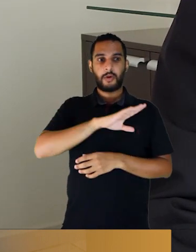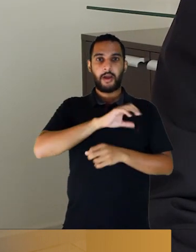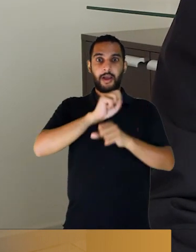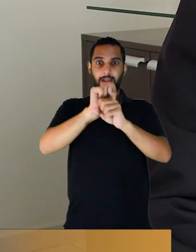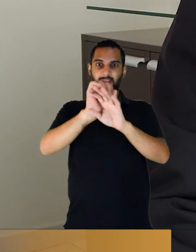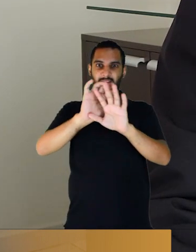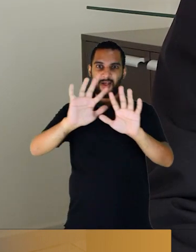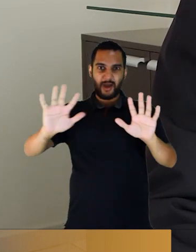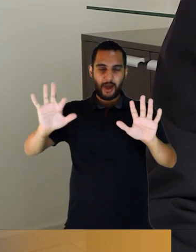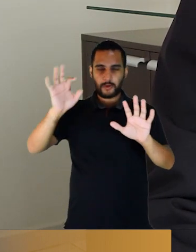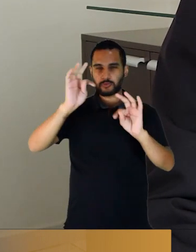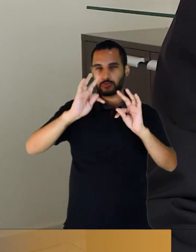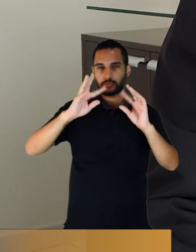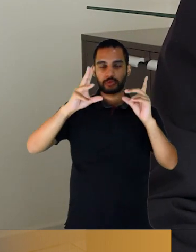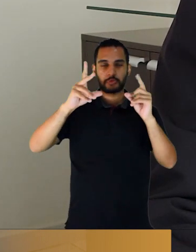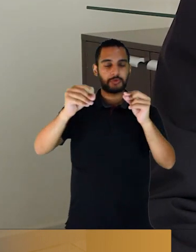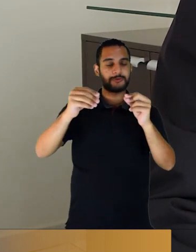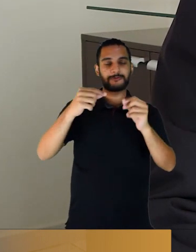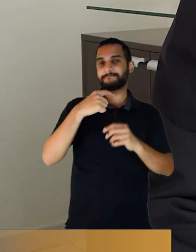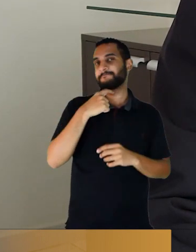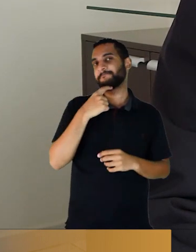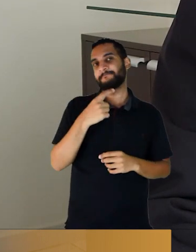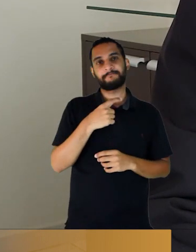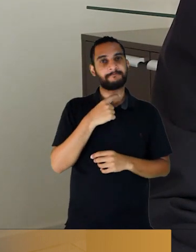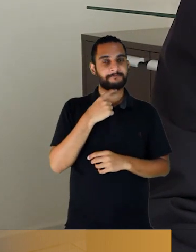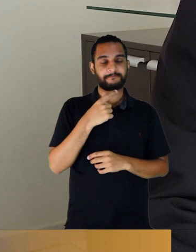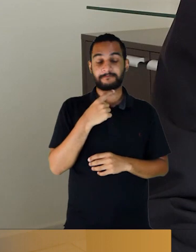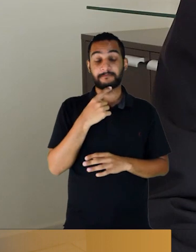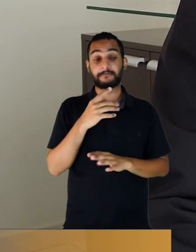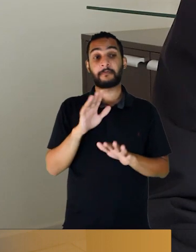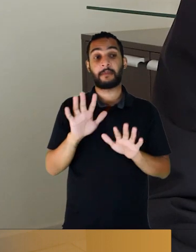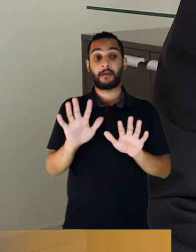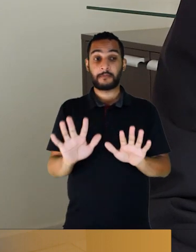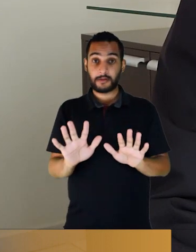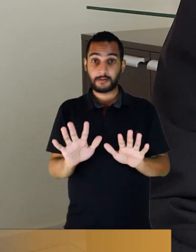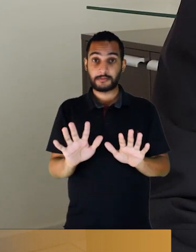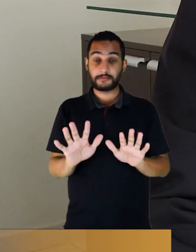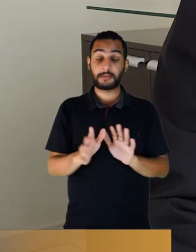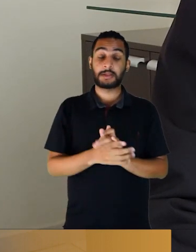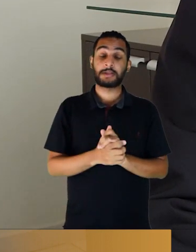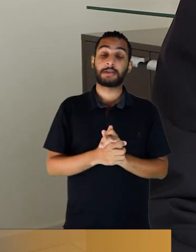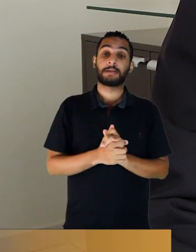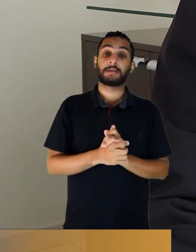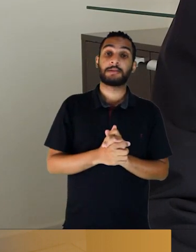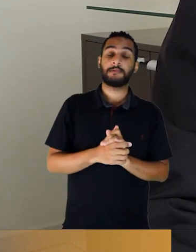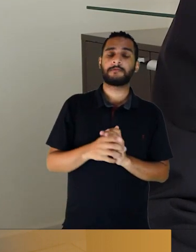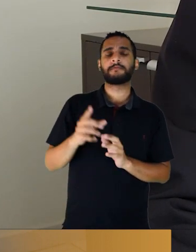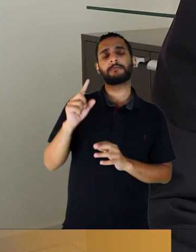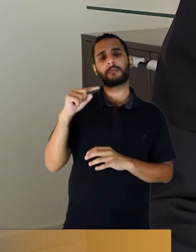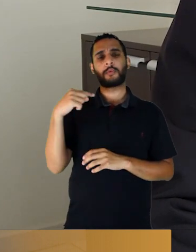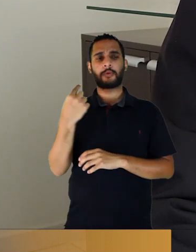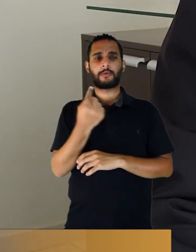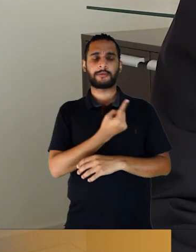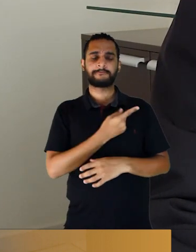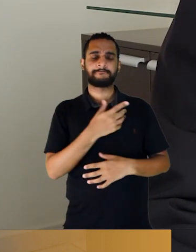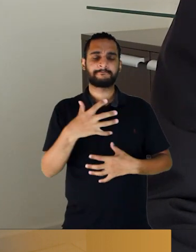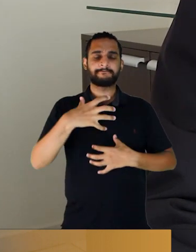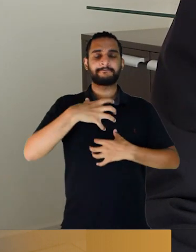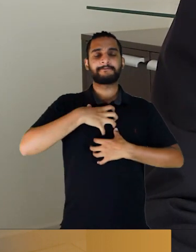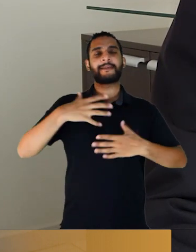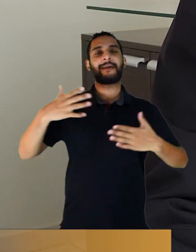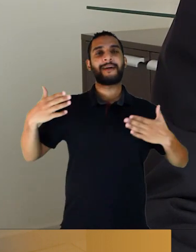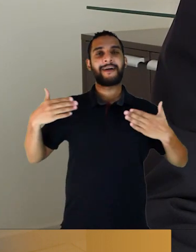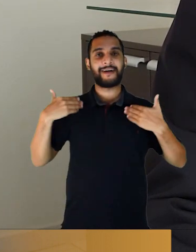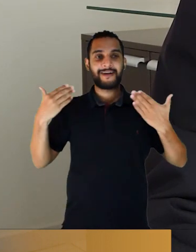não podemos desvendar aqui na Terra suficientemente, mas